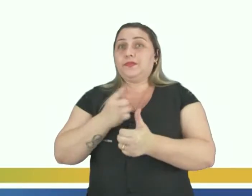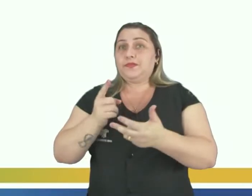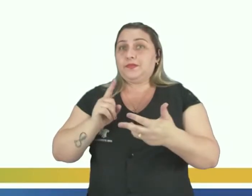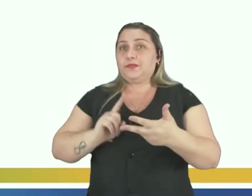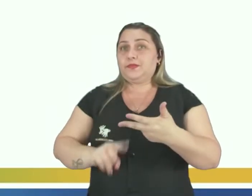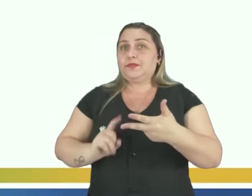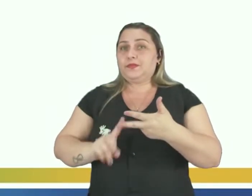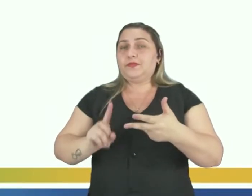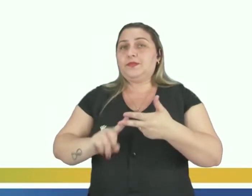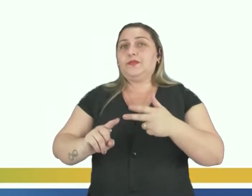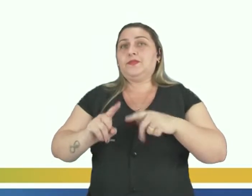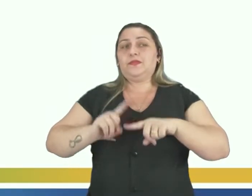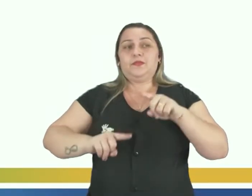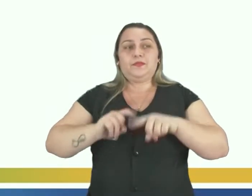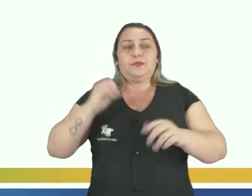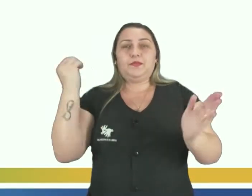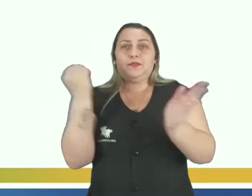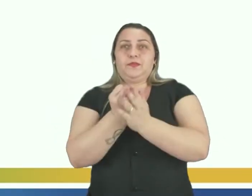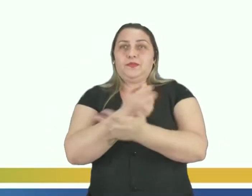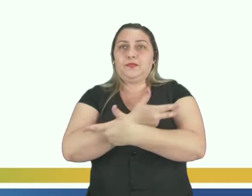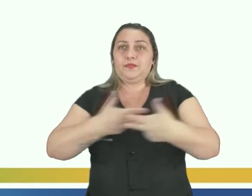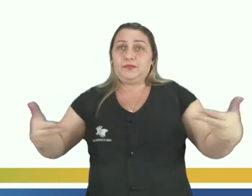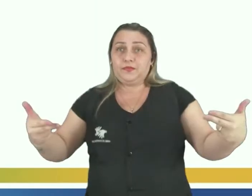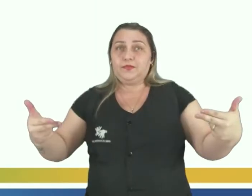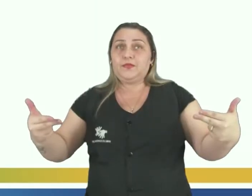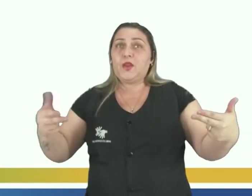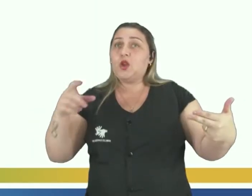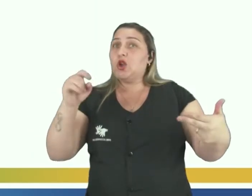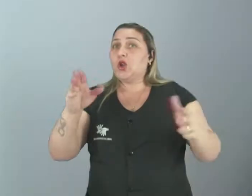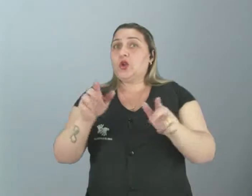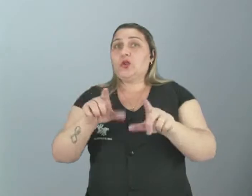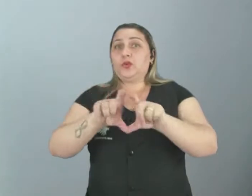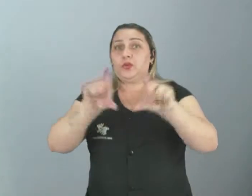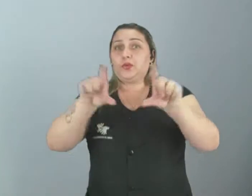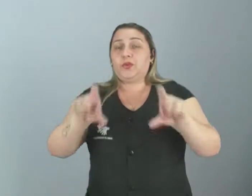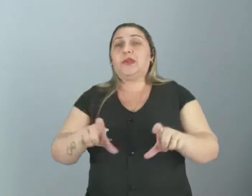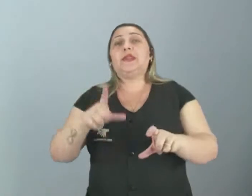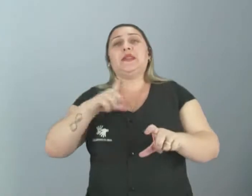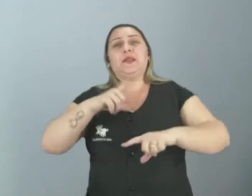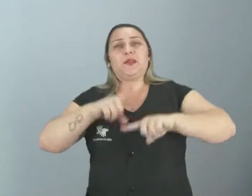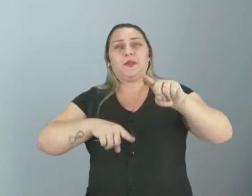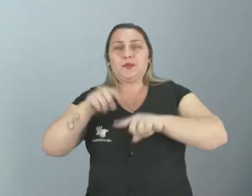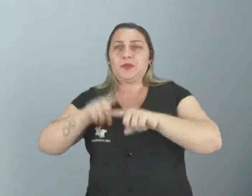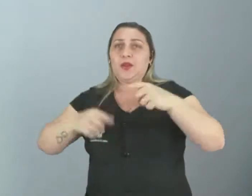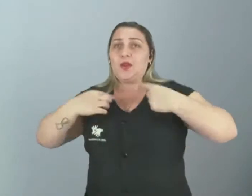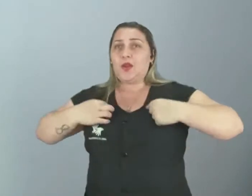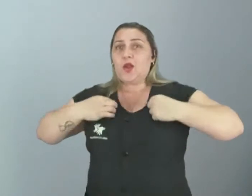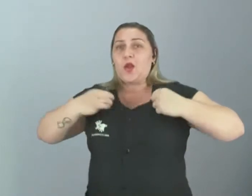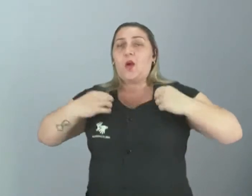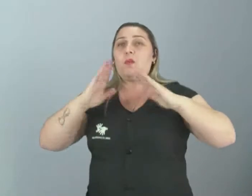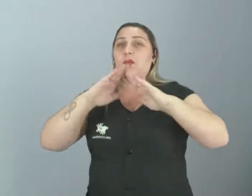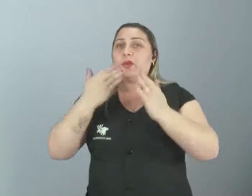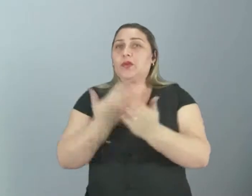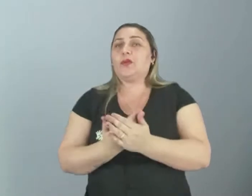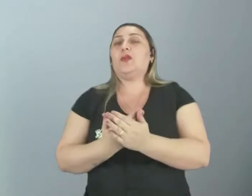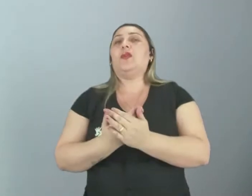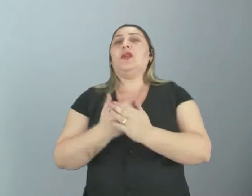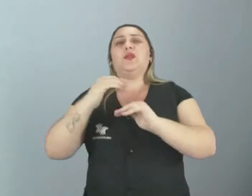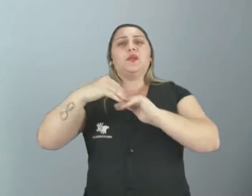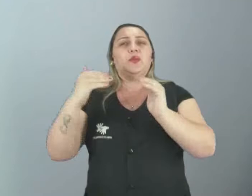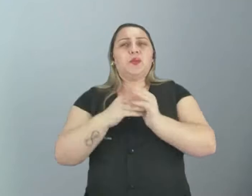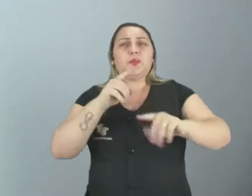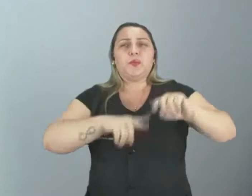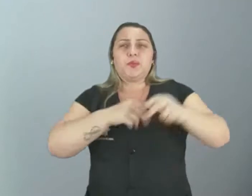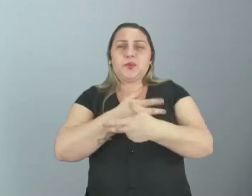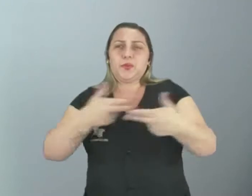os produtos da marca. Ou seja, a Turma da Mônica não é só o gibi, ela tem material de vestimenta, escolar, todos os tipos de